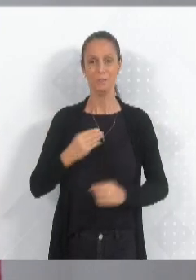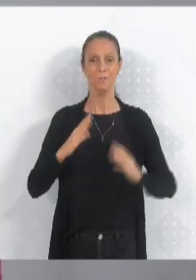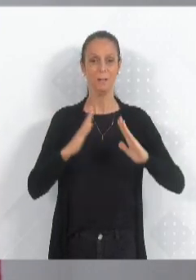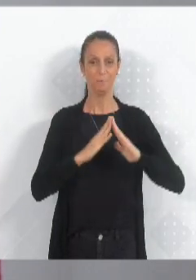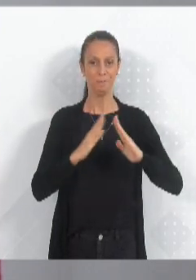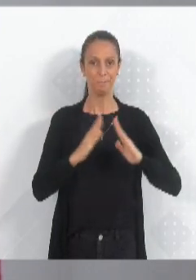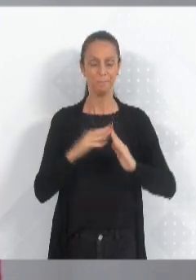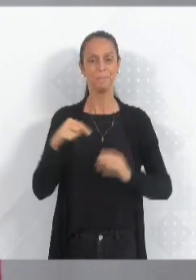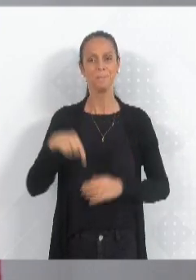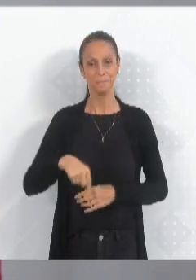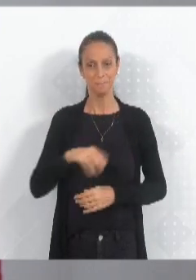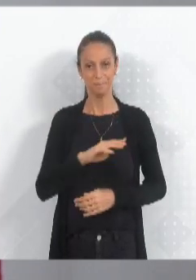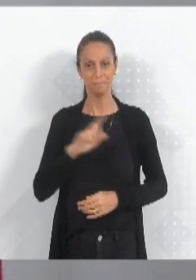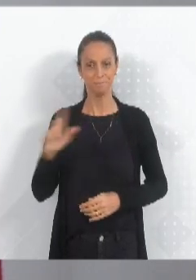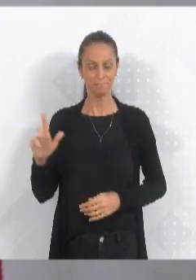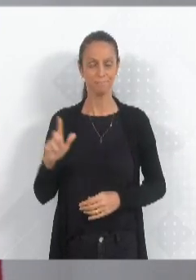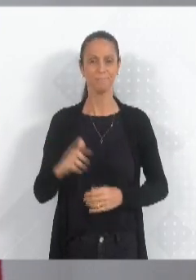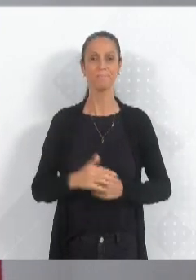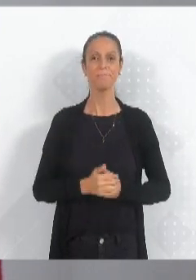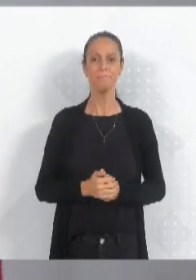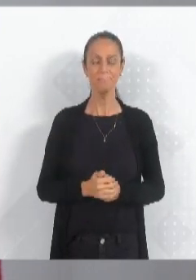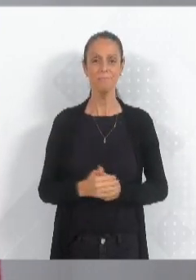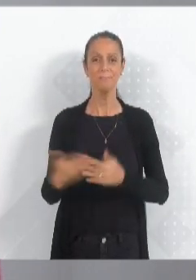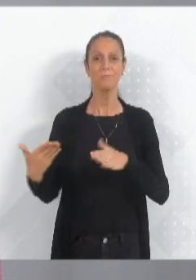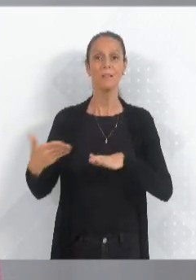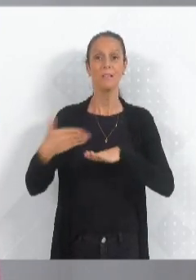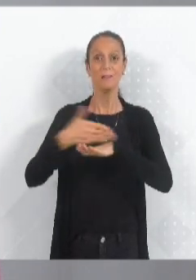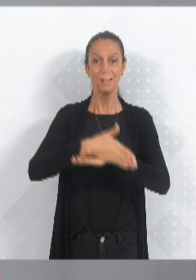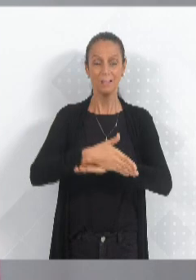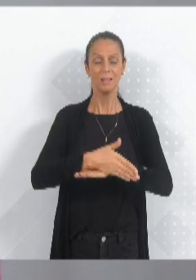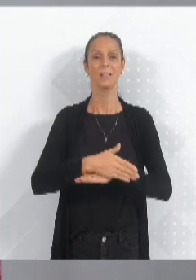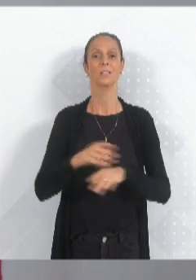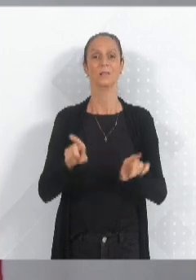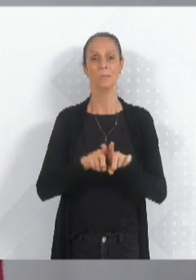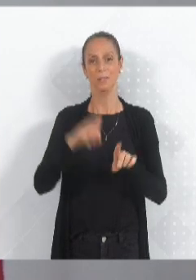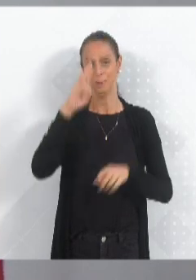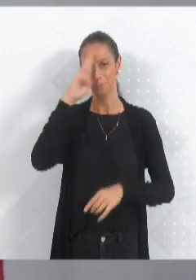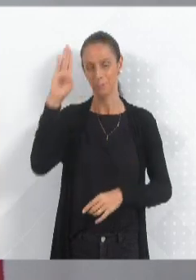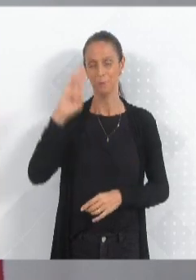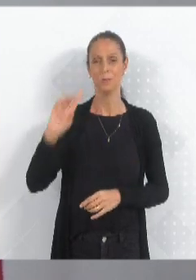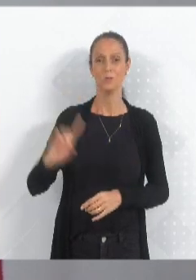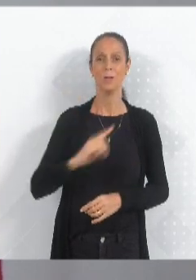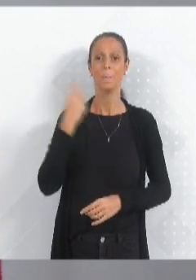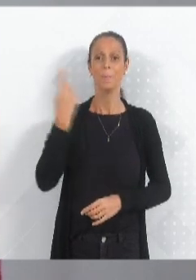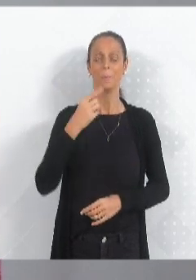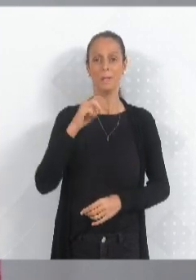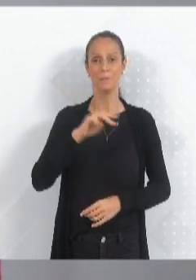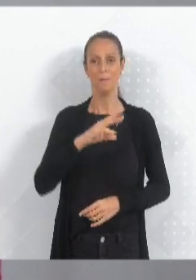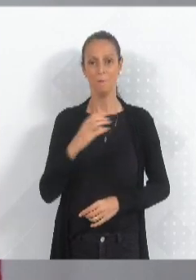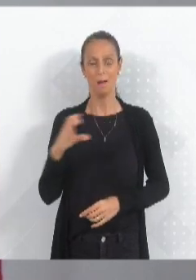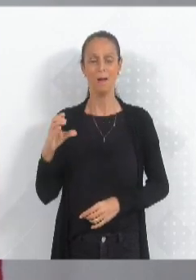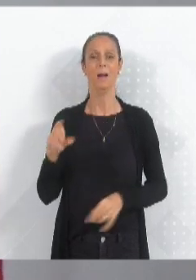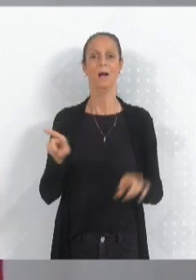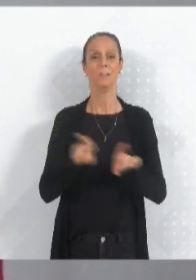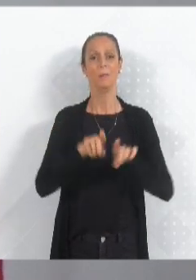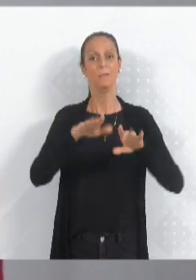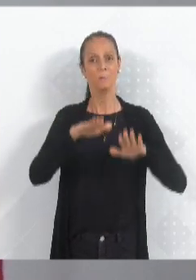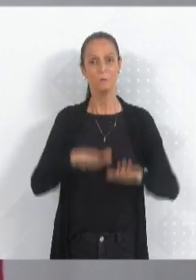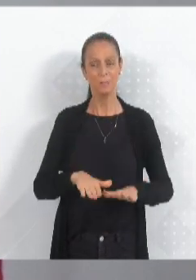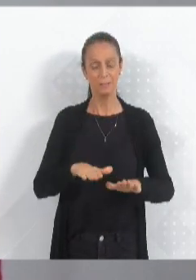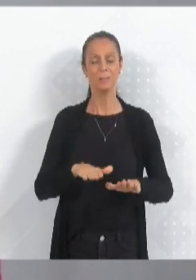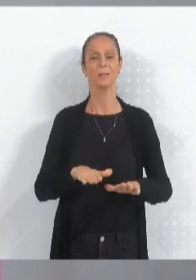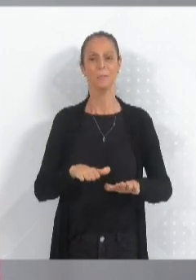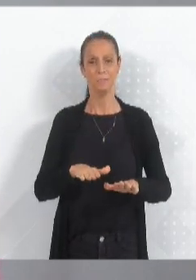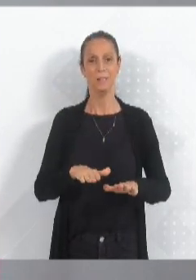são cidadãos blumenauenses que entram nas fileiras do exército a partir do dia primeo de Março e lá permanecem pelo serviço